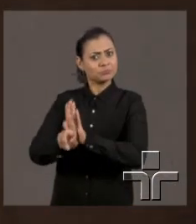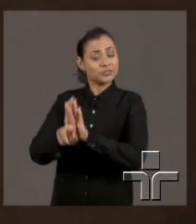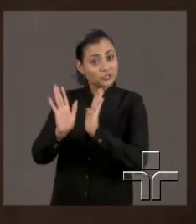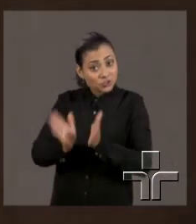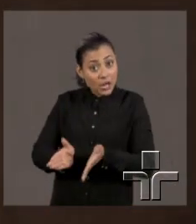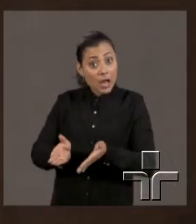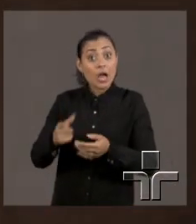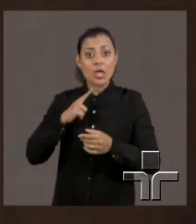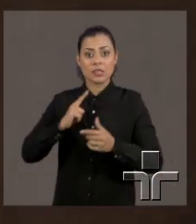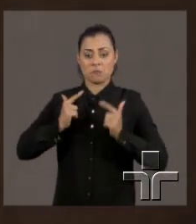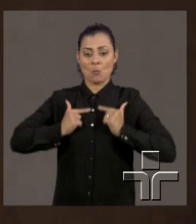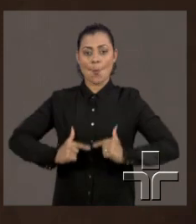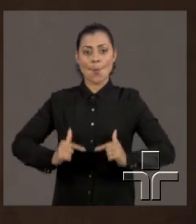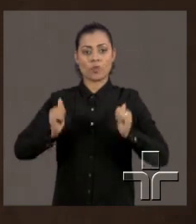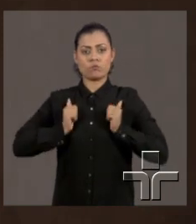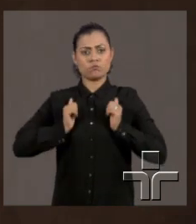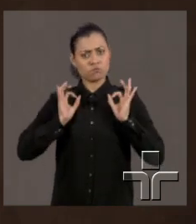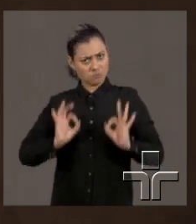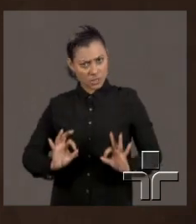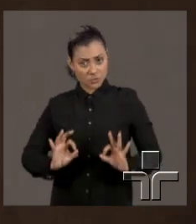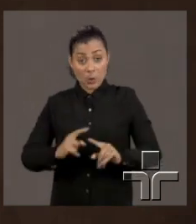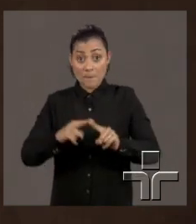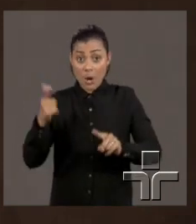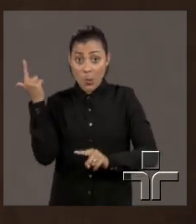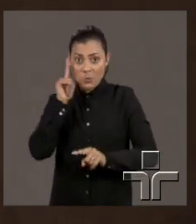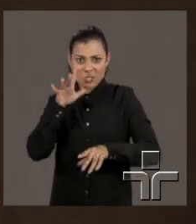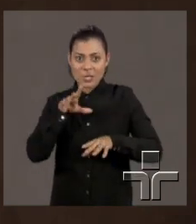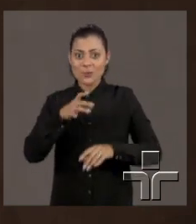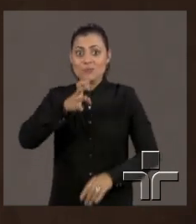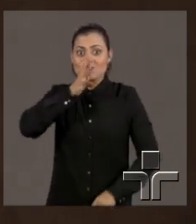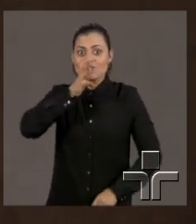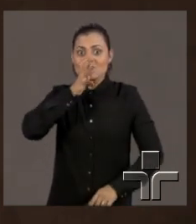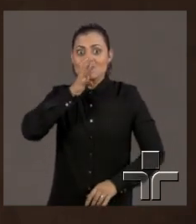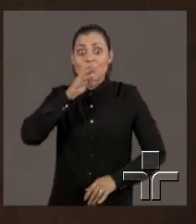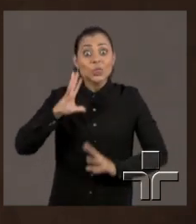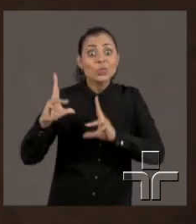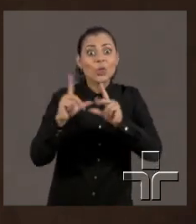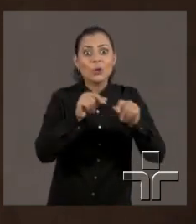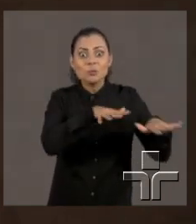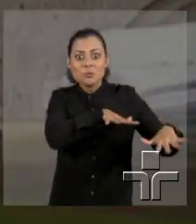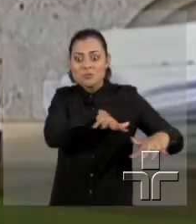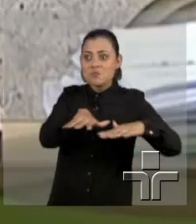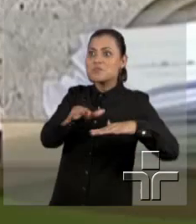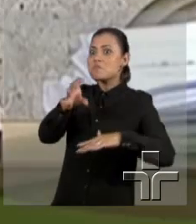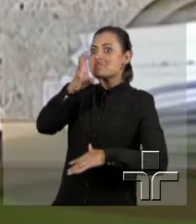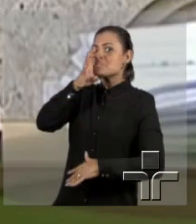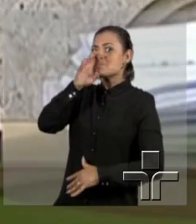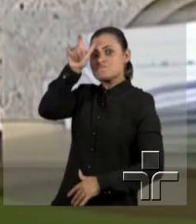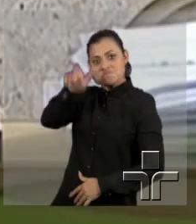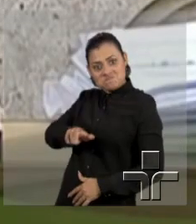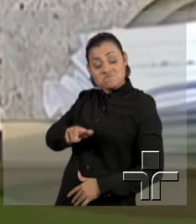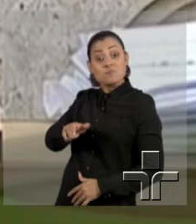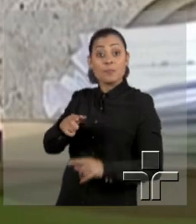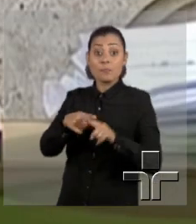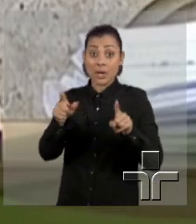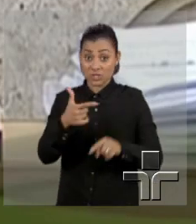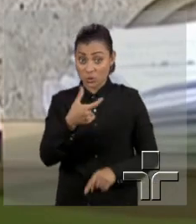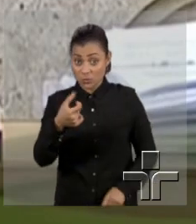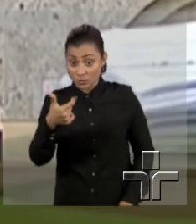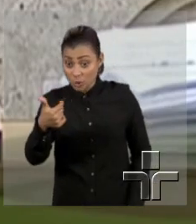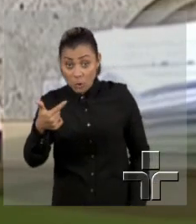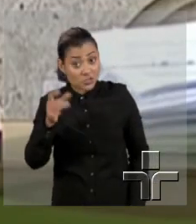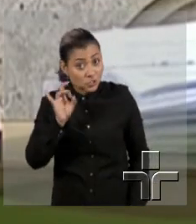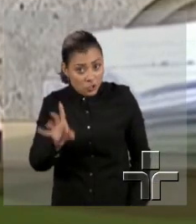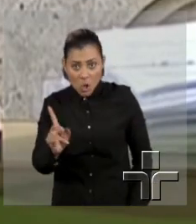absoluta imparcialidade, o que o levou a conquistar a admiração de amplos setores da sociedade. Não apenas em 2012,